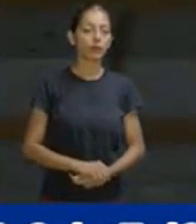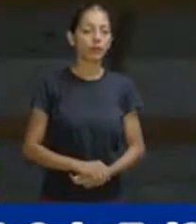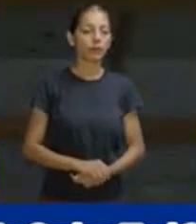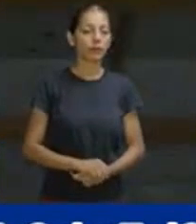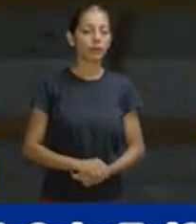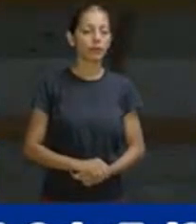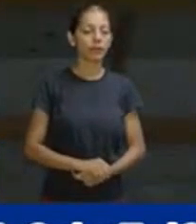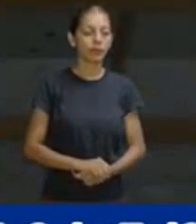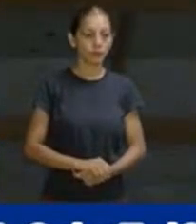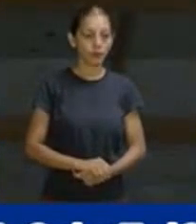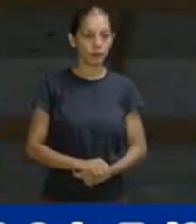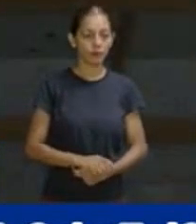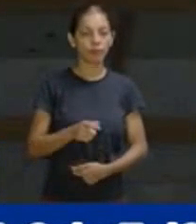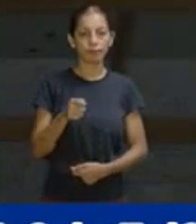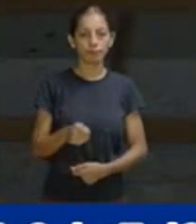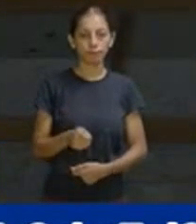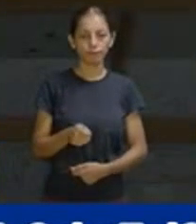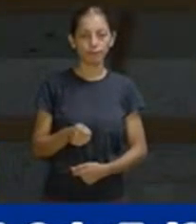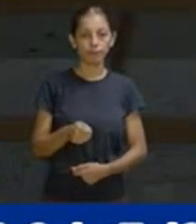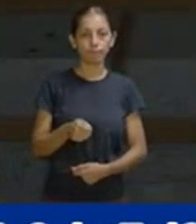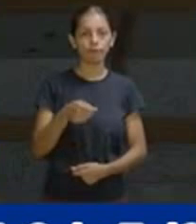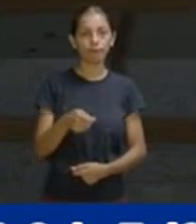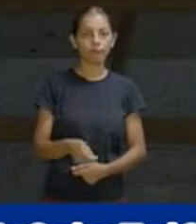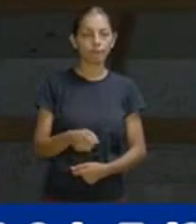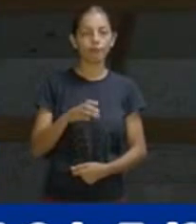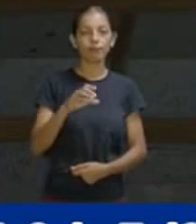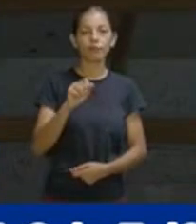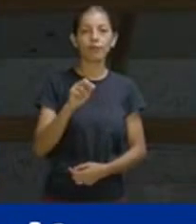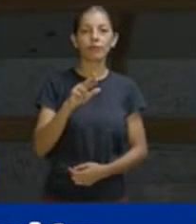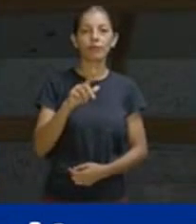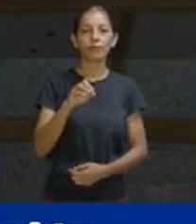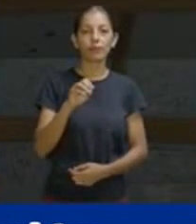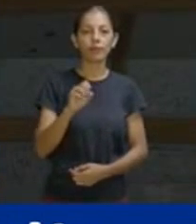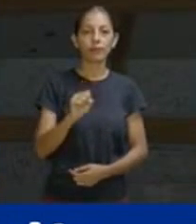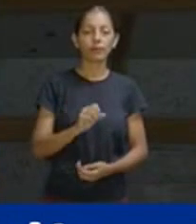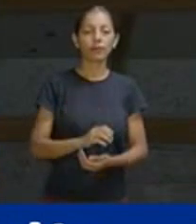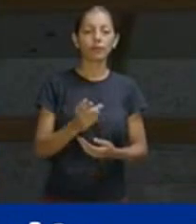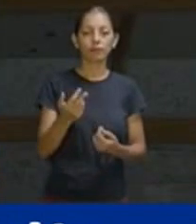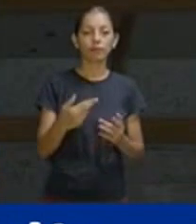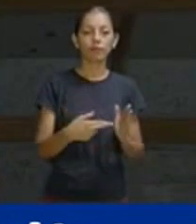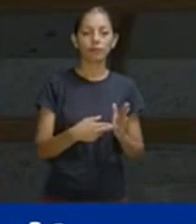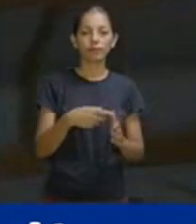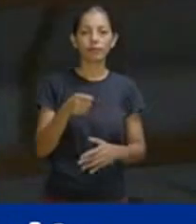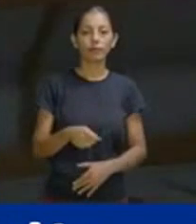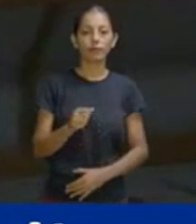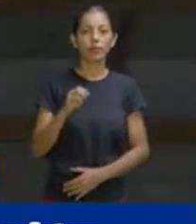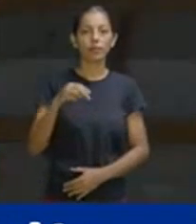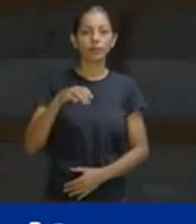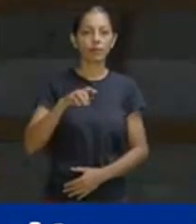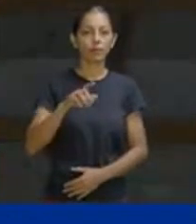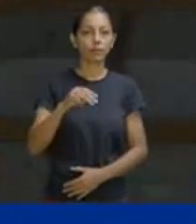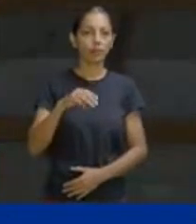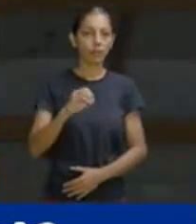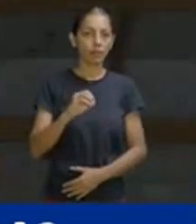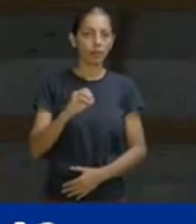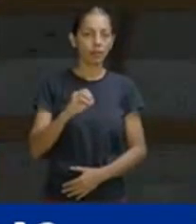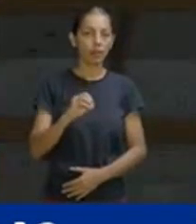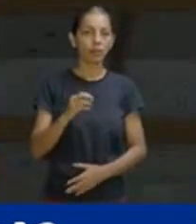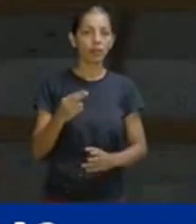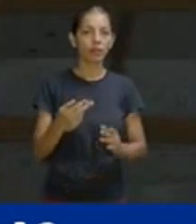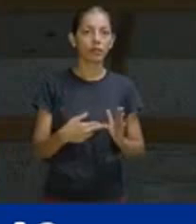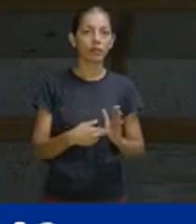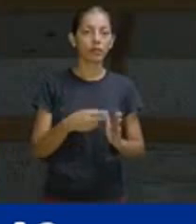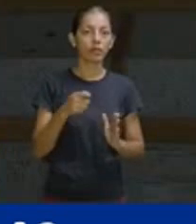Acompanhe, senhor presidente. Juiz Carlos Torque, desculpa. Juiz Carlos Torque. Acompanhe o relator. Juiz Anselmo Gonçalves. Com o relator. Juíza